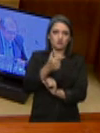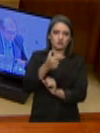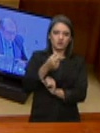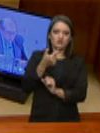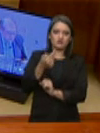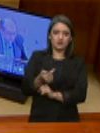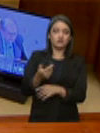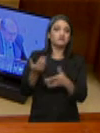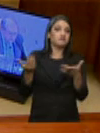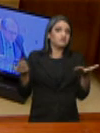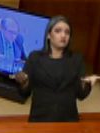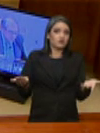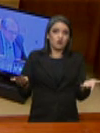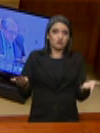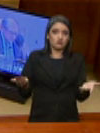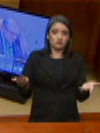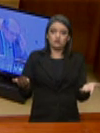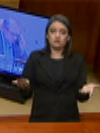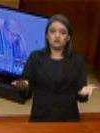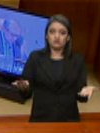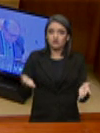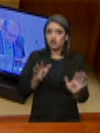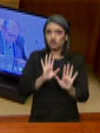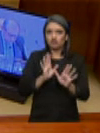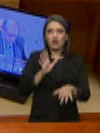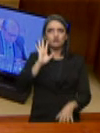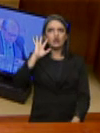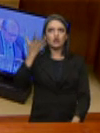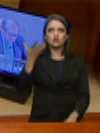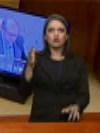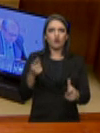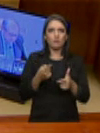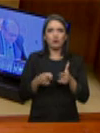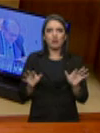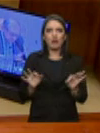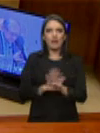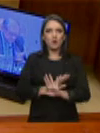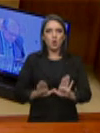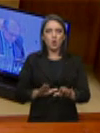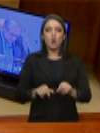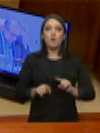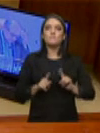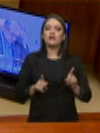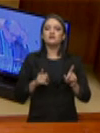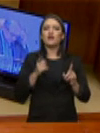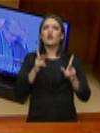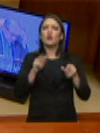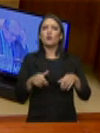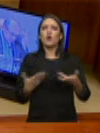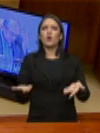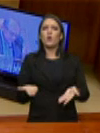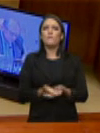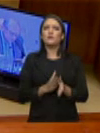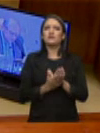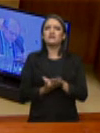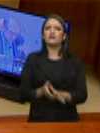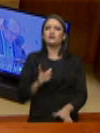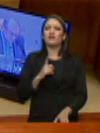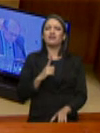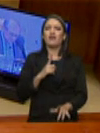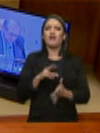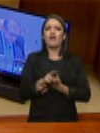está totalmente resolvida. Eu chamo a atenção, inclusive, para um precedente da relatoria da ministra Carmen